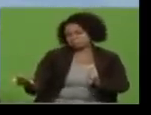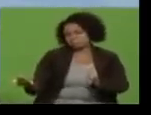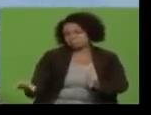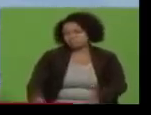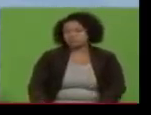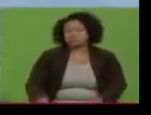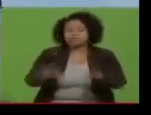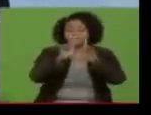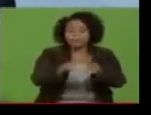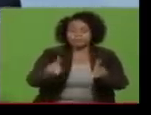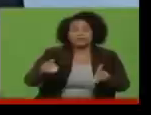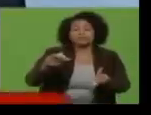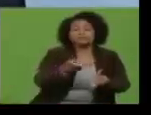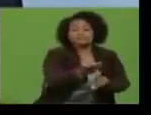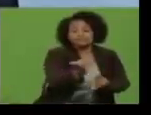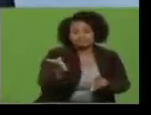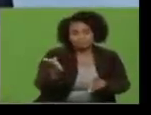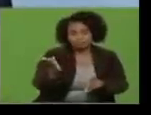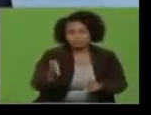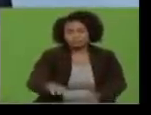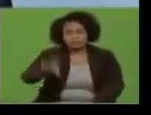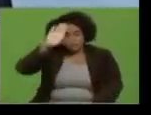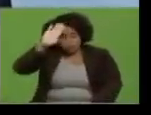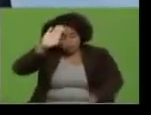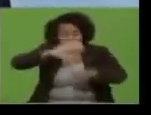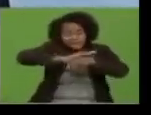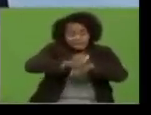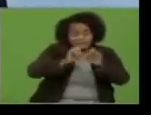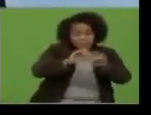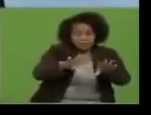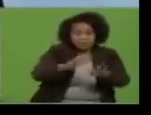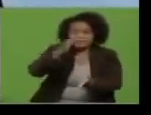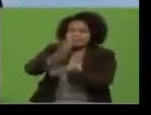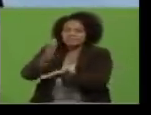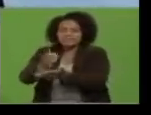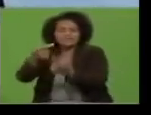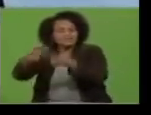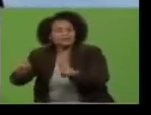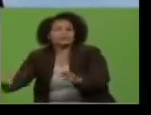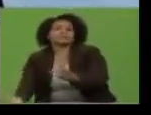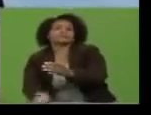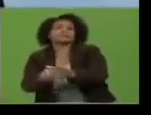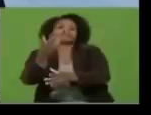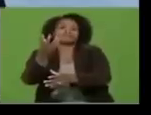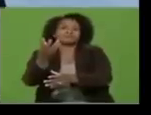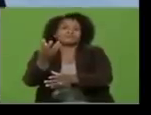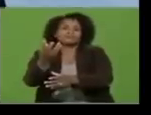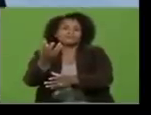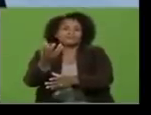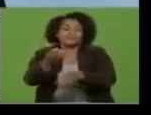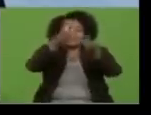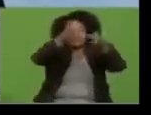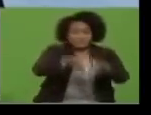Compatriotas, a pandemia da Covid-19 gerou uma nova realidade, para a qual ninguém pode dizer que